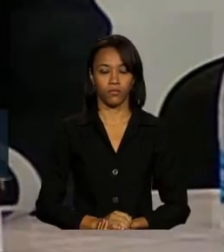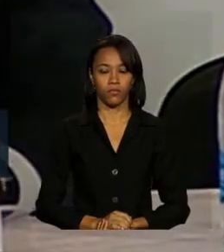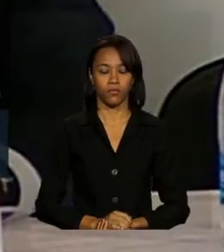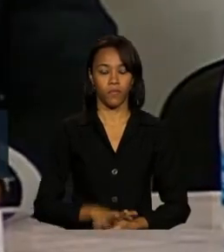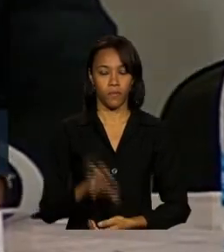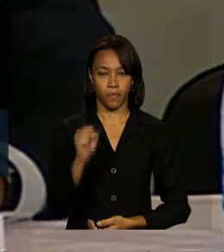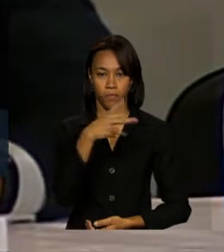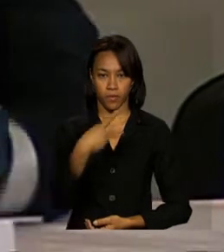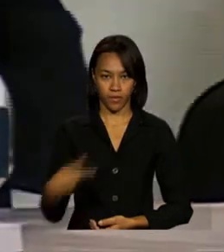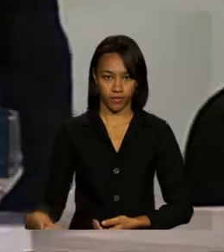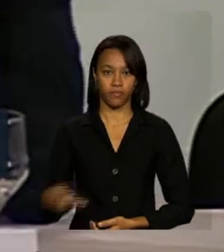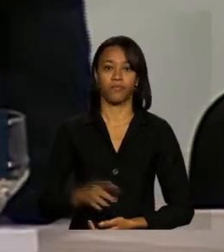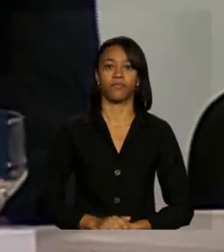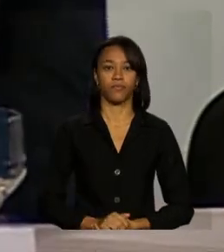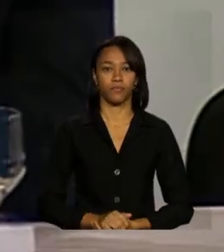Presidente Herói,